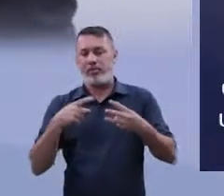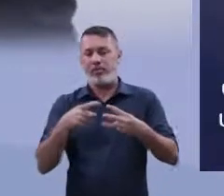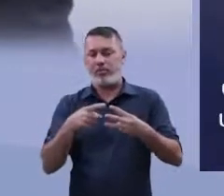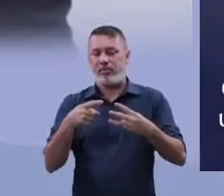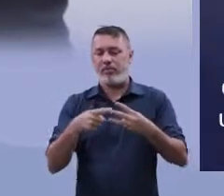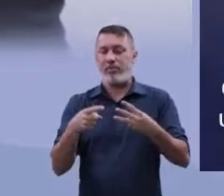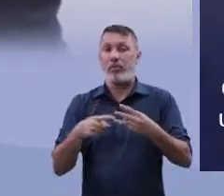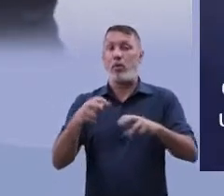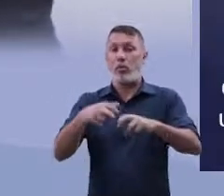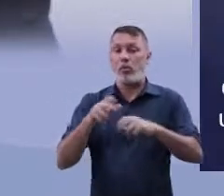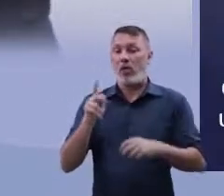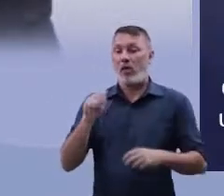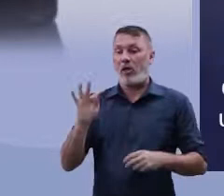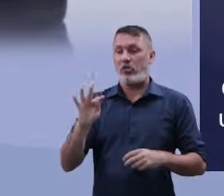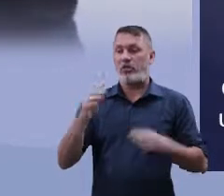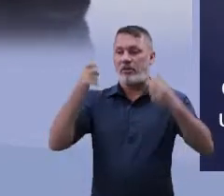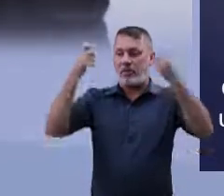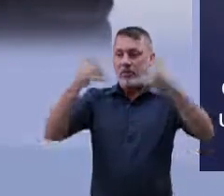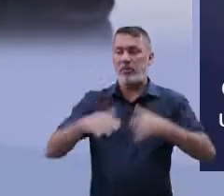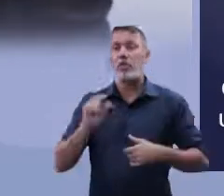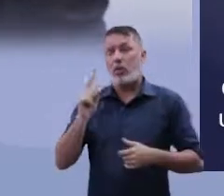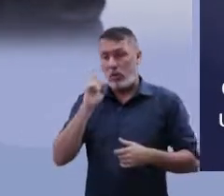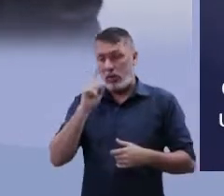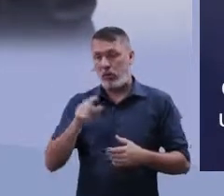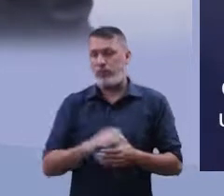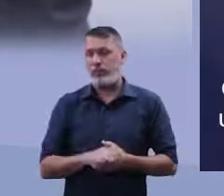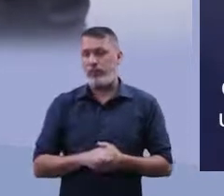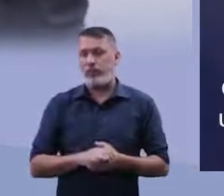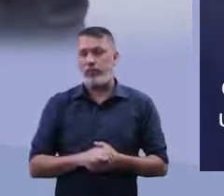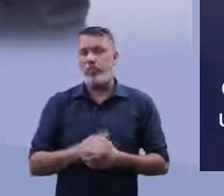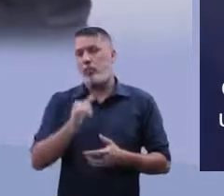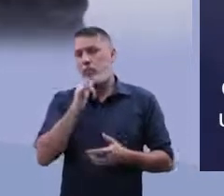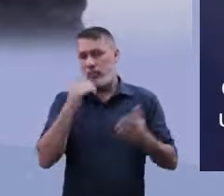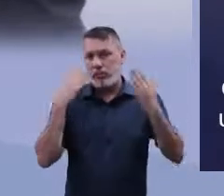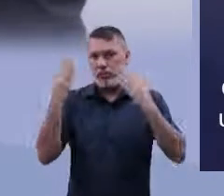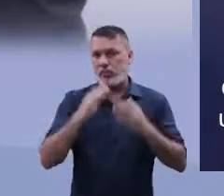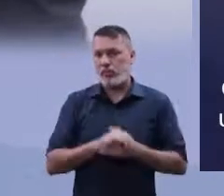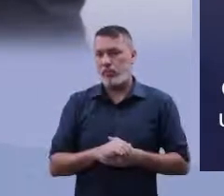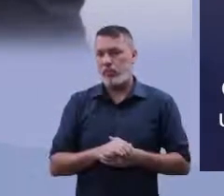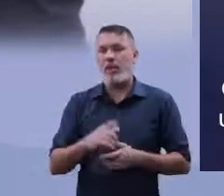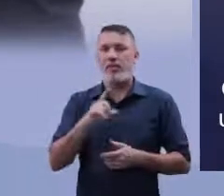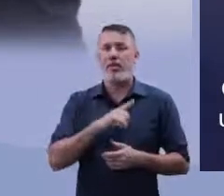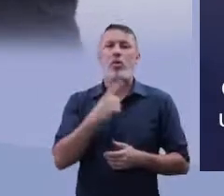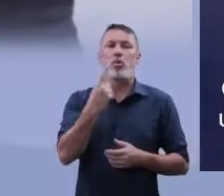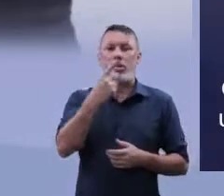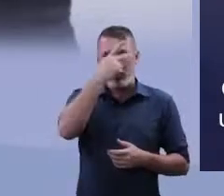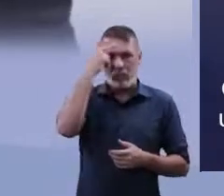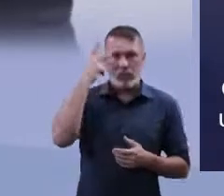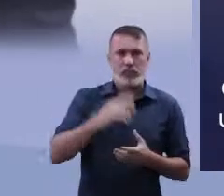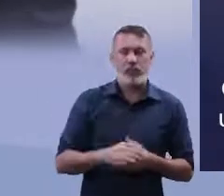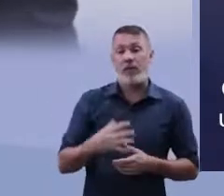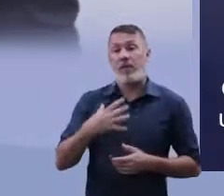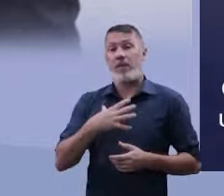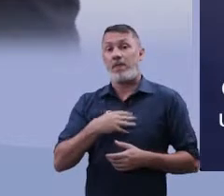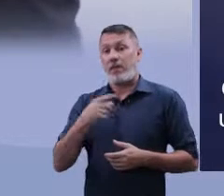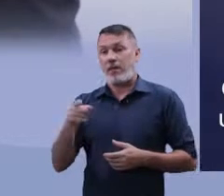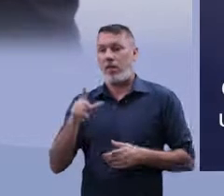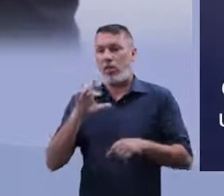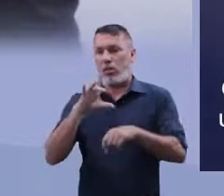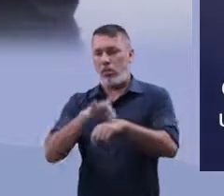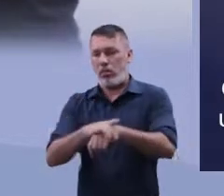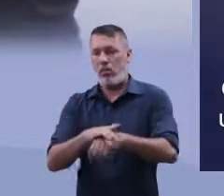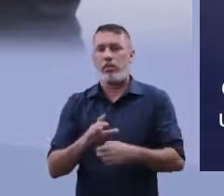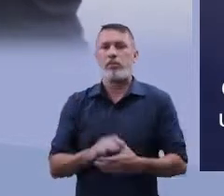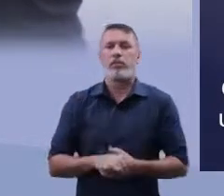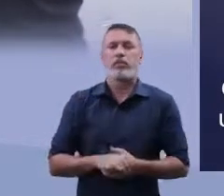um dilema aí kantiano interessante. Olha só. Então você tem um sujeito que tem uma filha e a filha está doente, ok? Olha